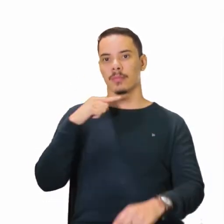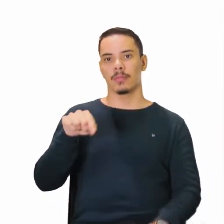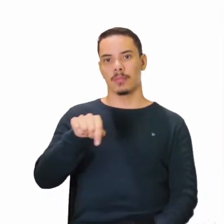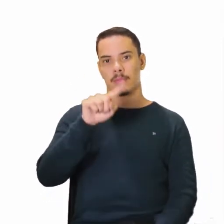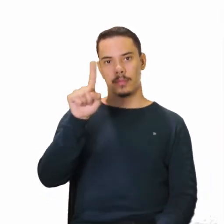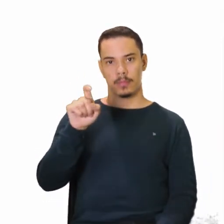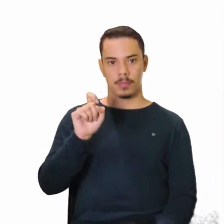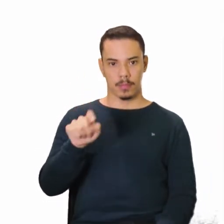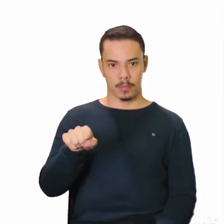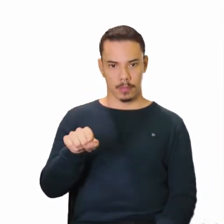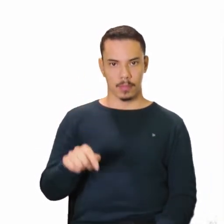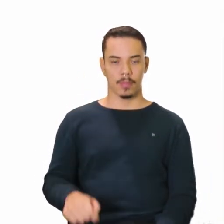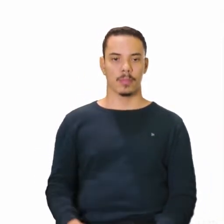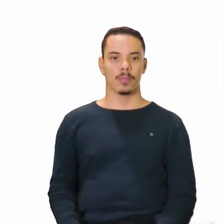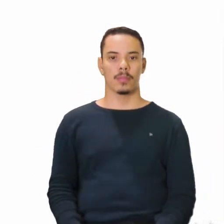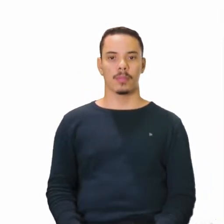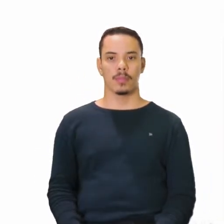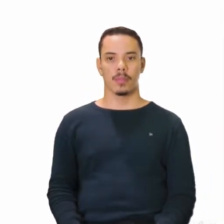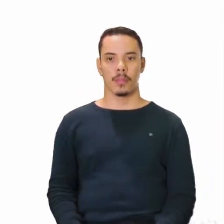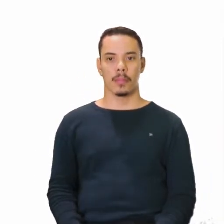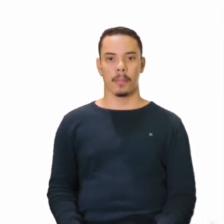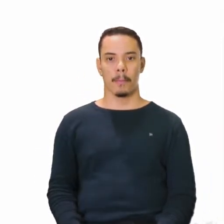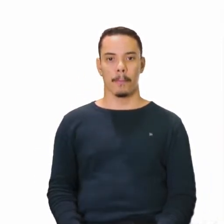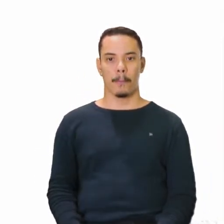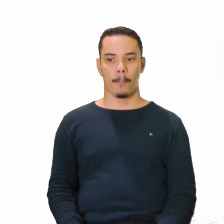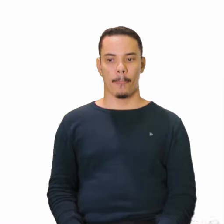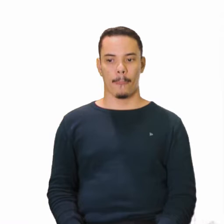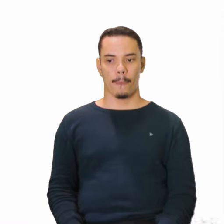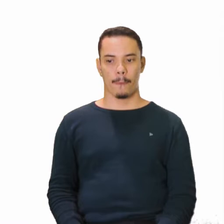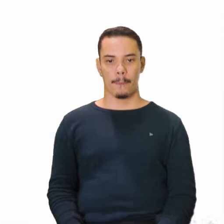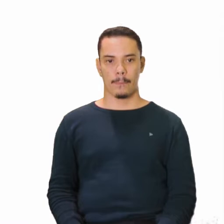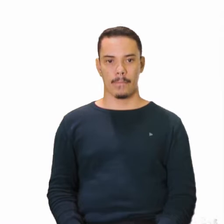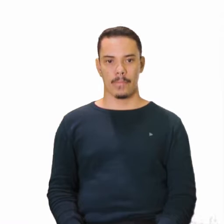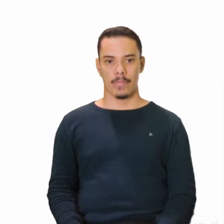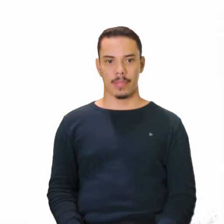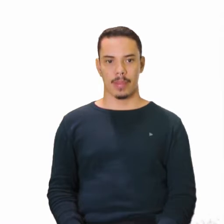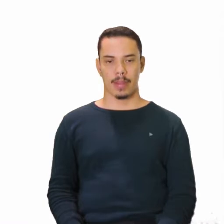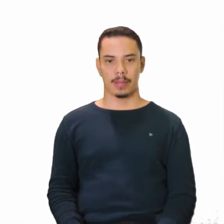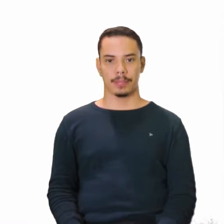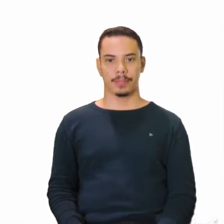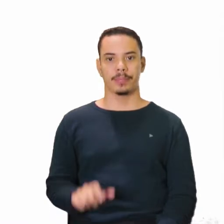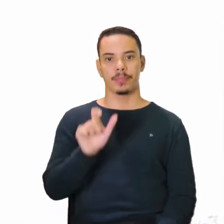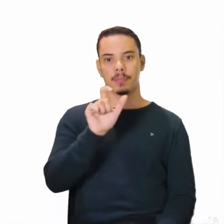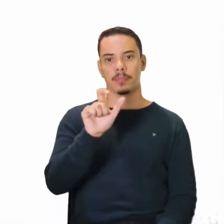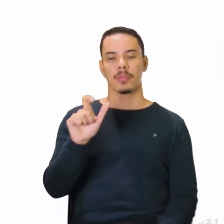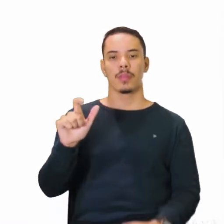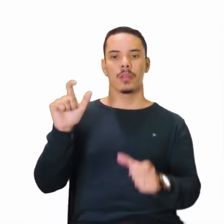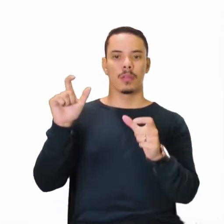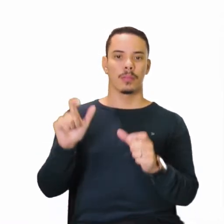interrogativos. Vamos lá. O que vem a ser os advérbios interrogativos? As